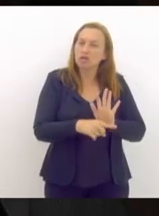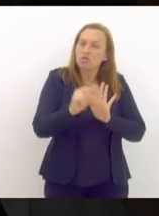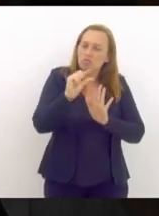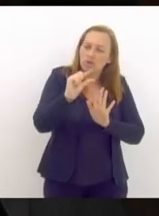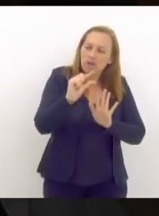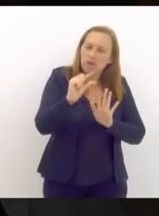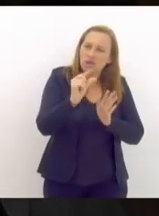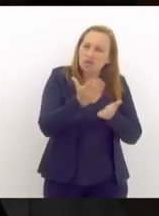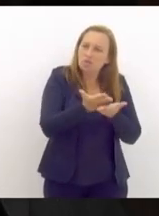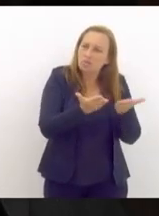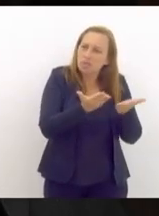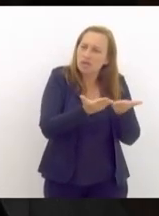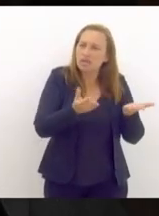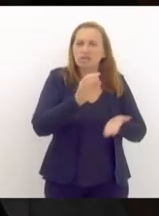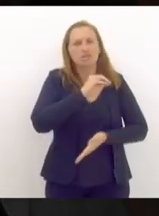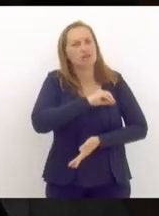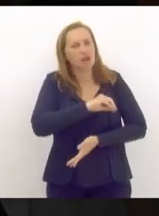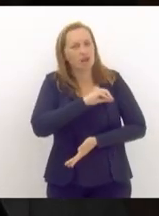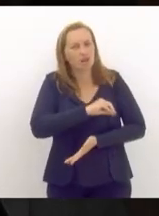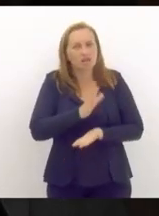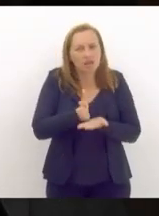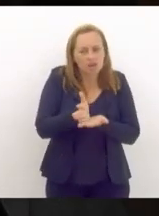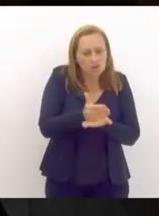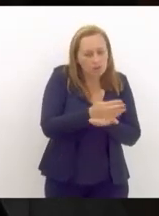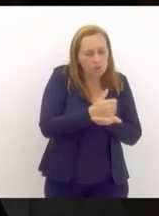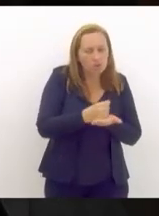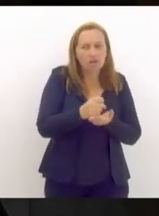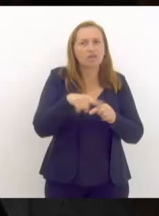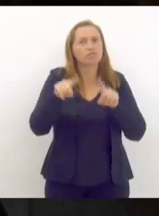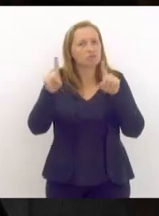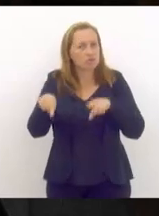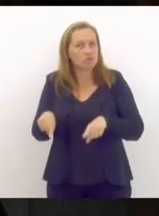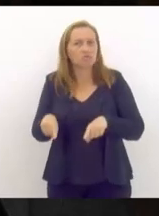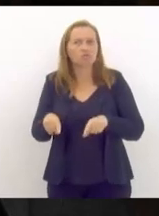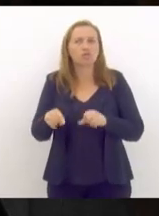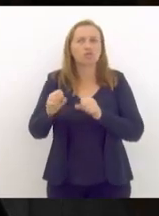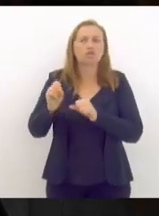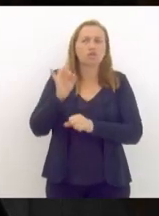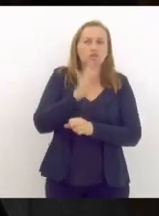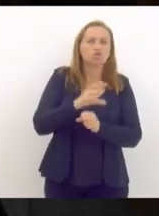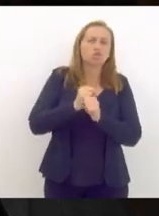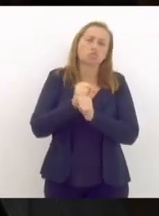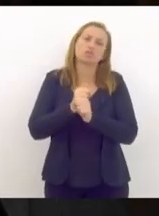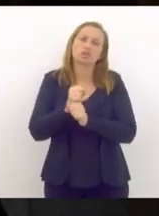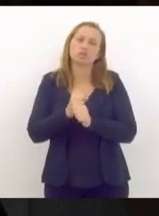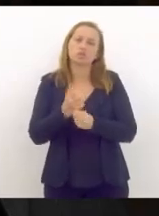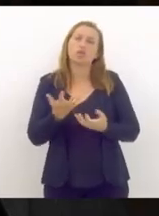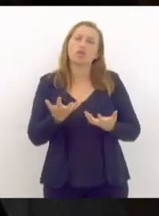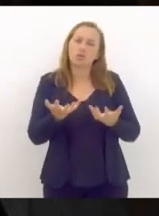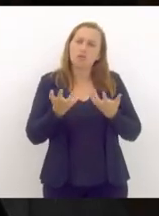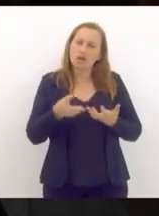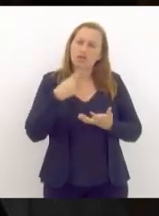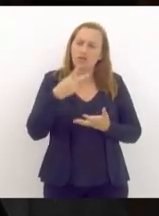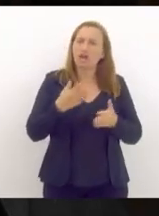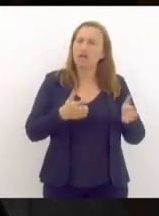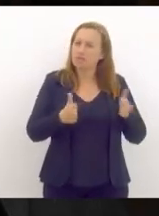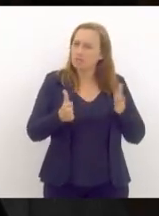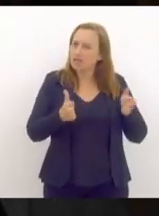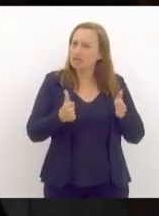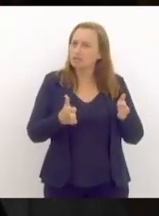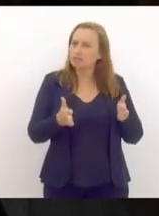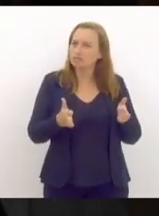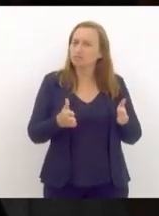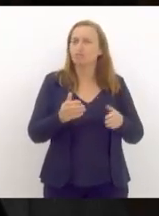das perdas salariais acumuladas pelos servidores nesses últimos anos. Eu quero destacar, nesse período,